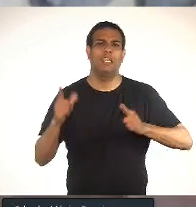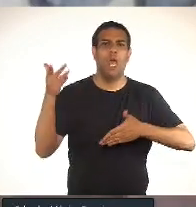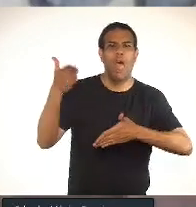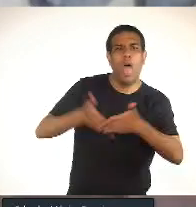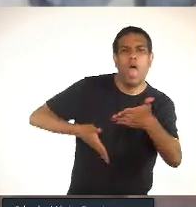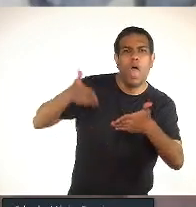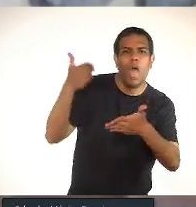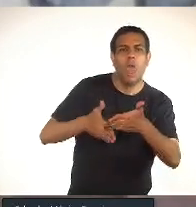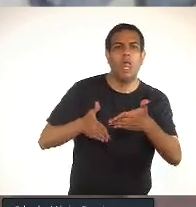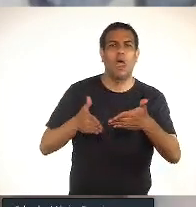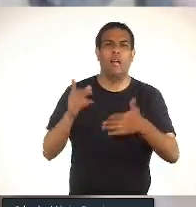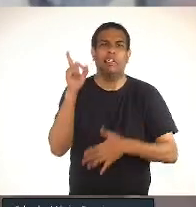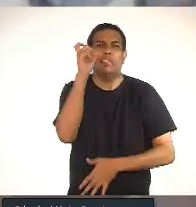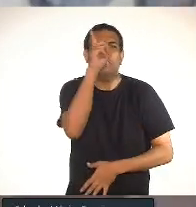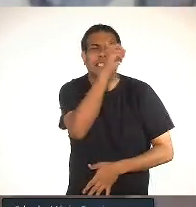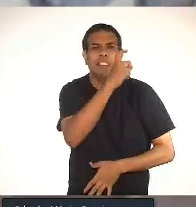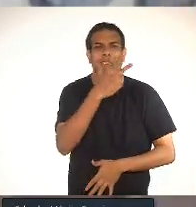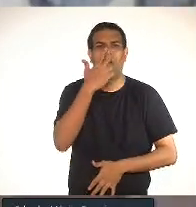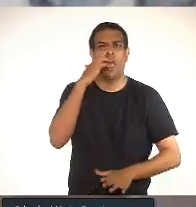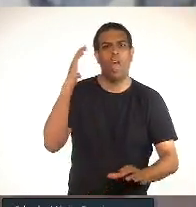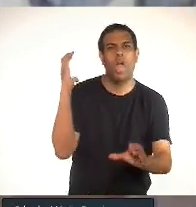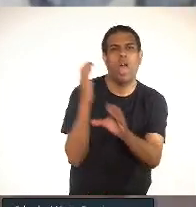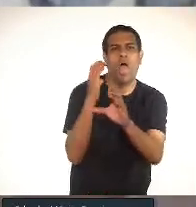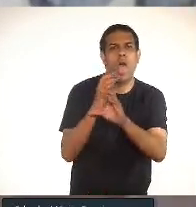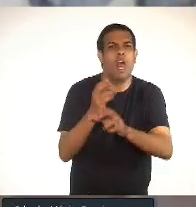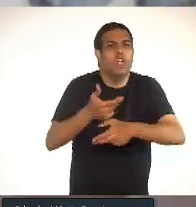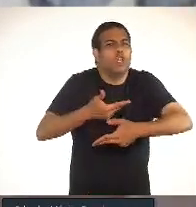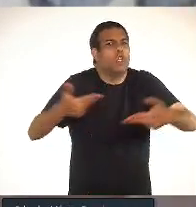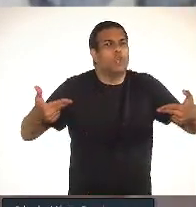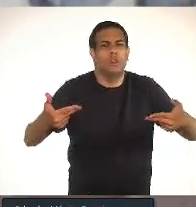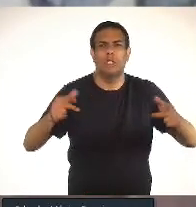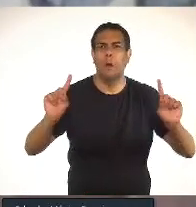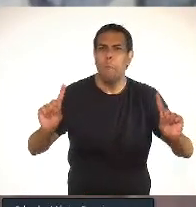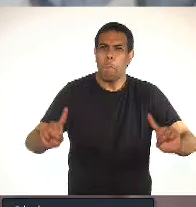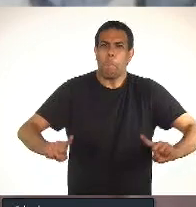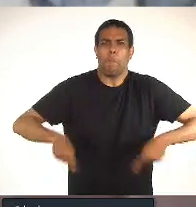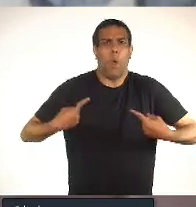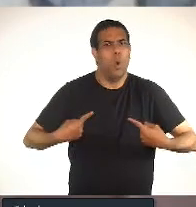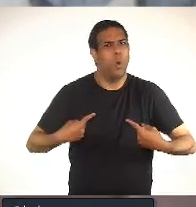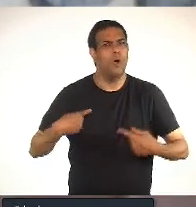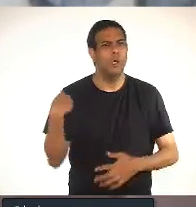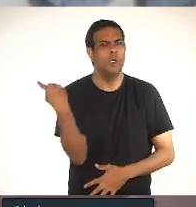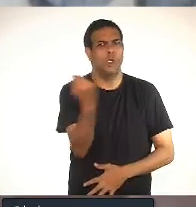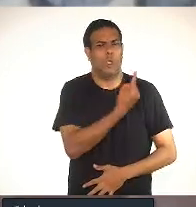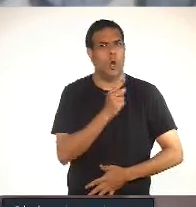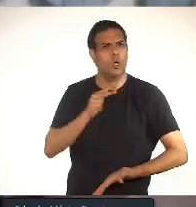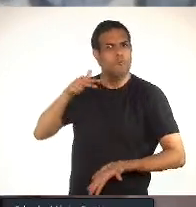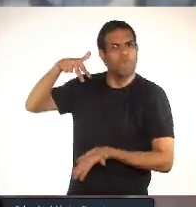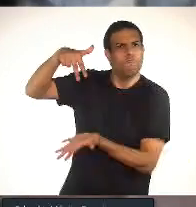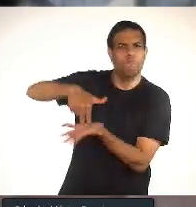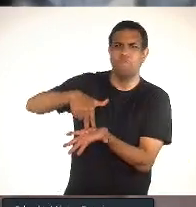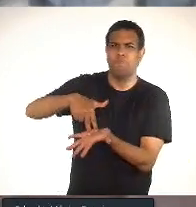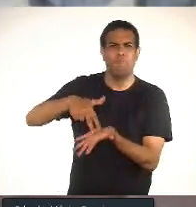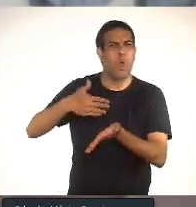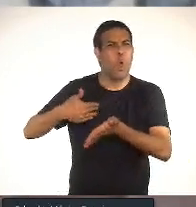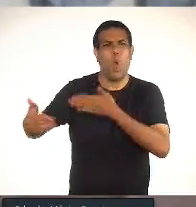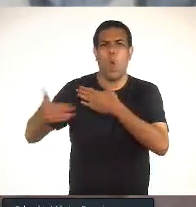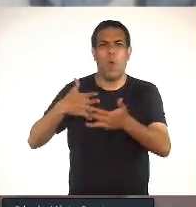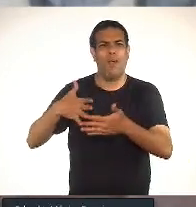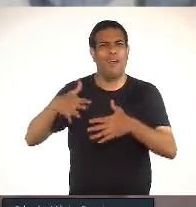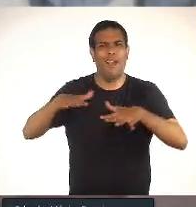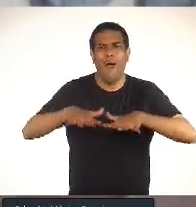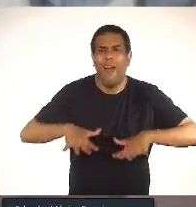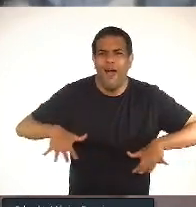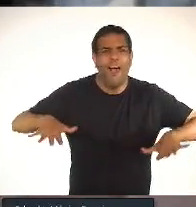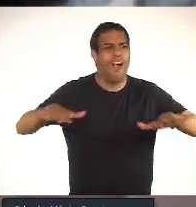de violações, de silenciamentos, de tensionamentos, em qualquer área,